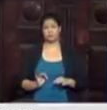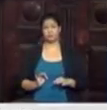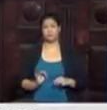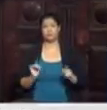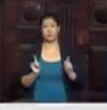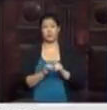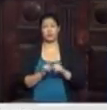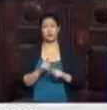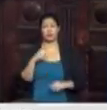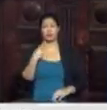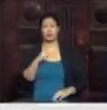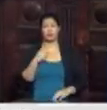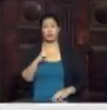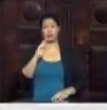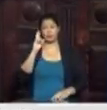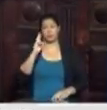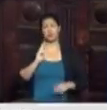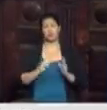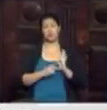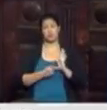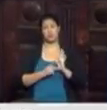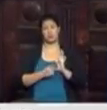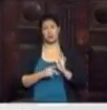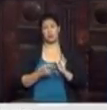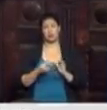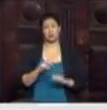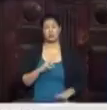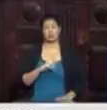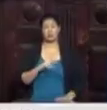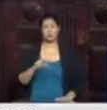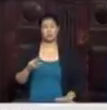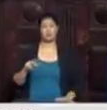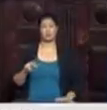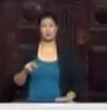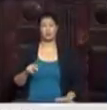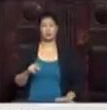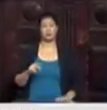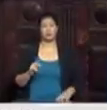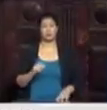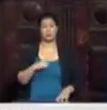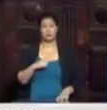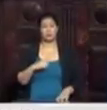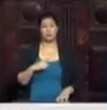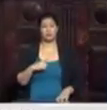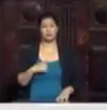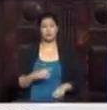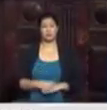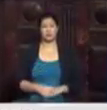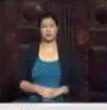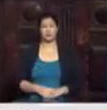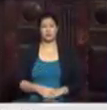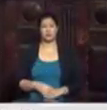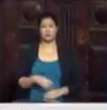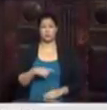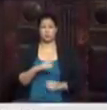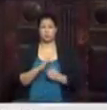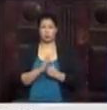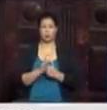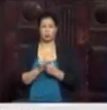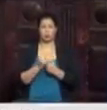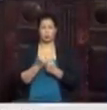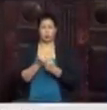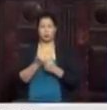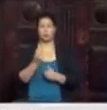das representações sindicais, para que os acordos sejam feitos de acordo com o interesse do capital,